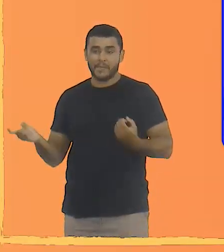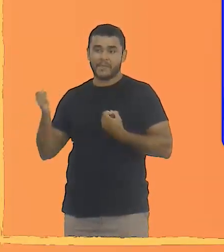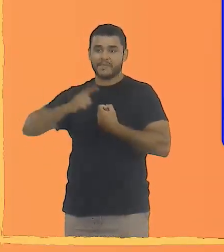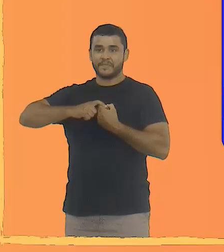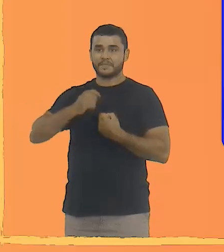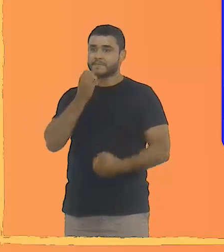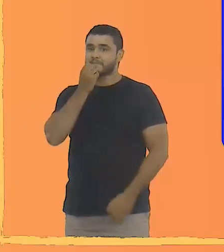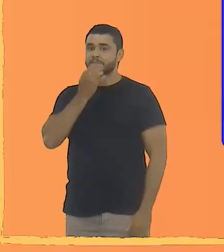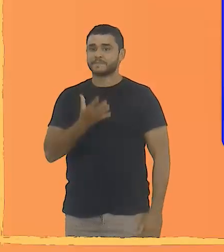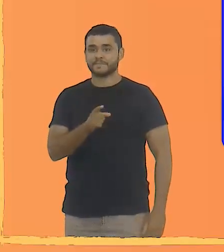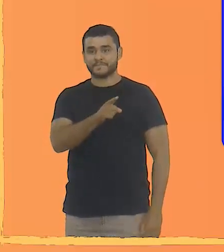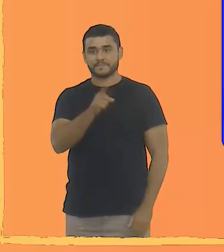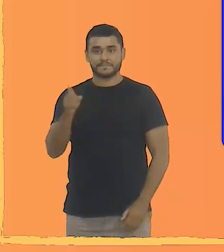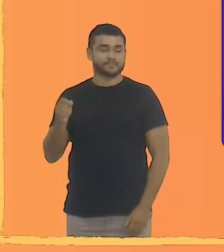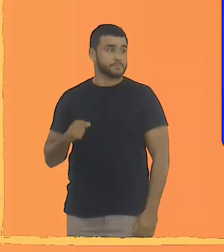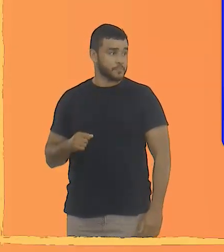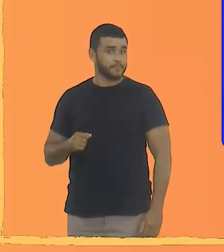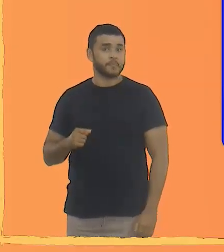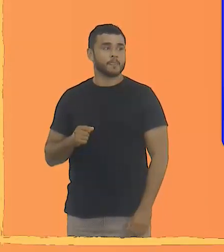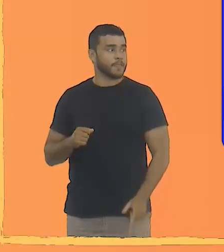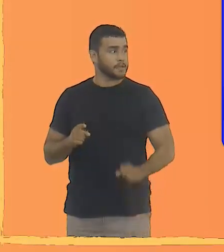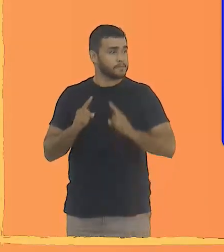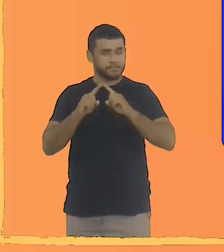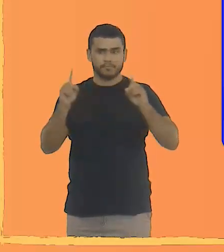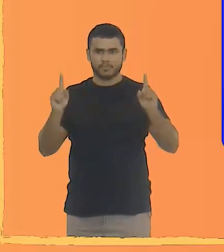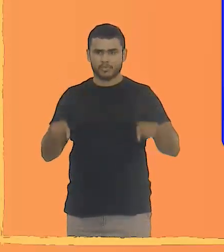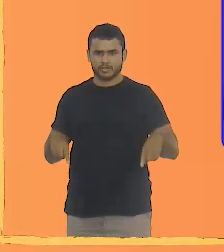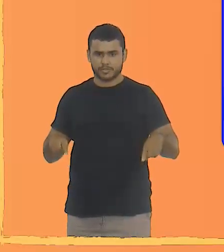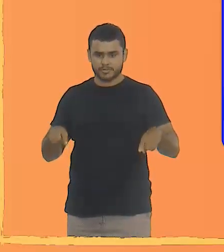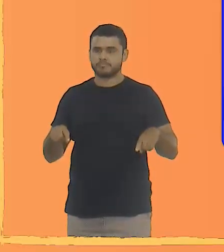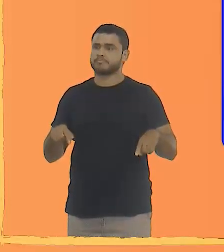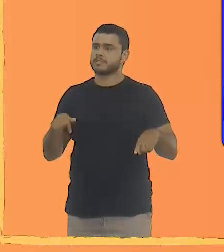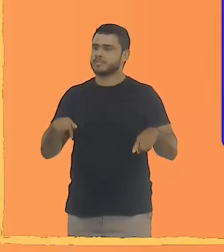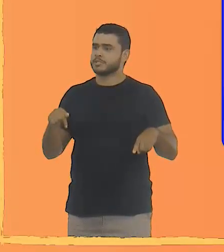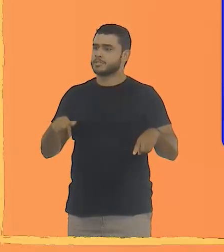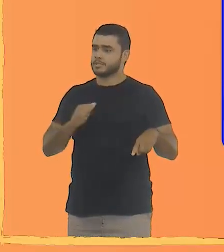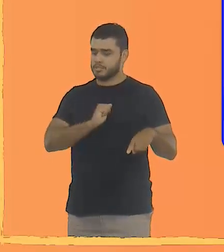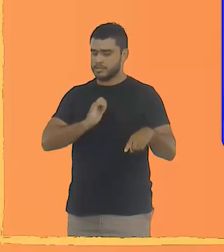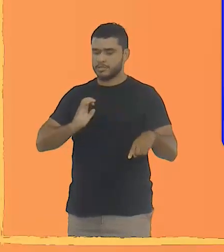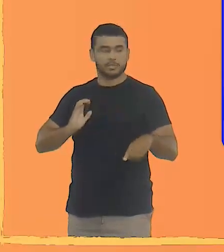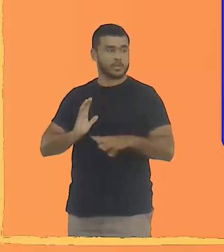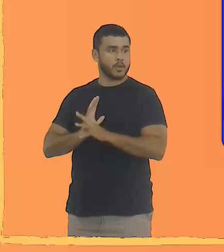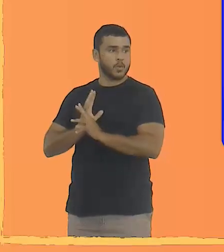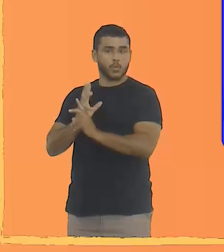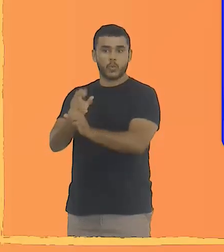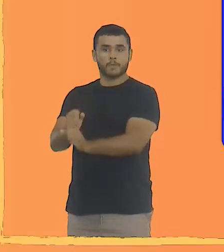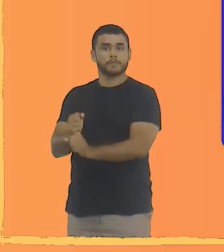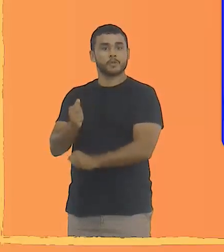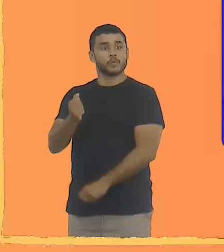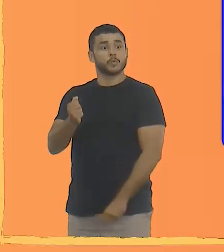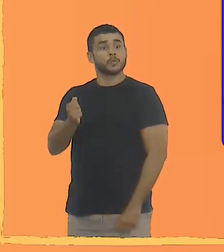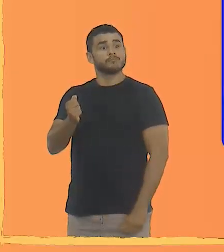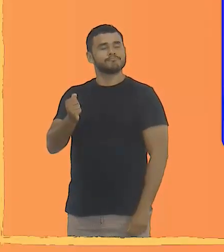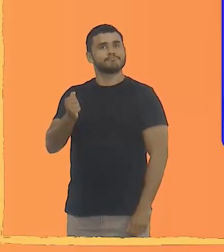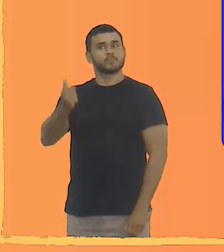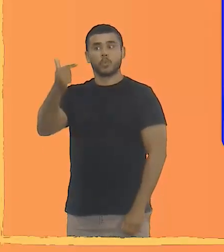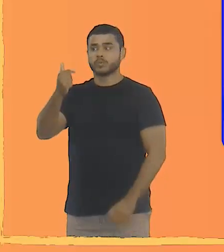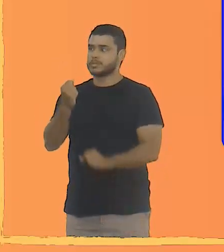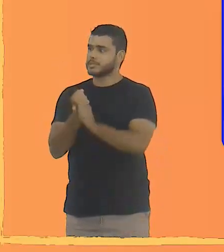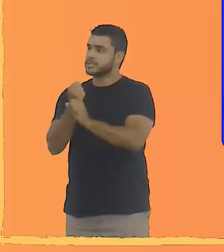projeto vitorioso. Estava conversando com o Fábio, 12 anos já, né, Fábio? Então, um projeto desse precisa ficar muito mais